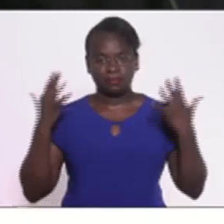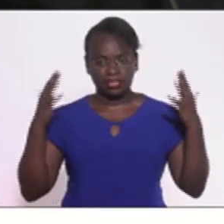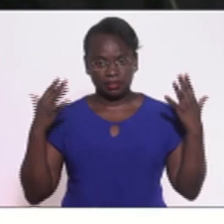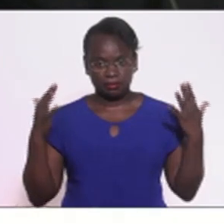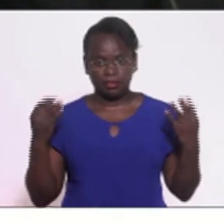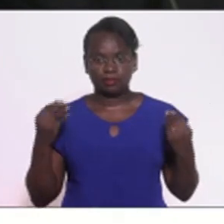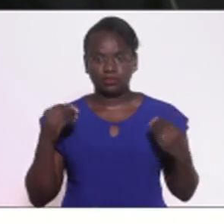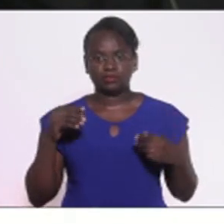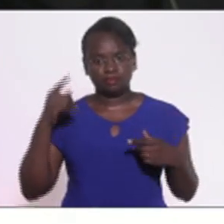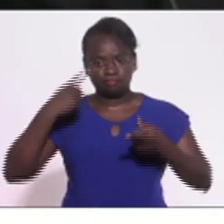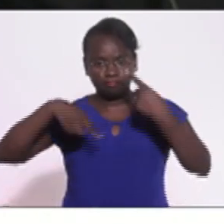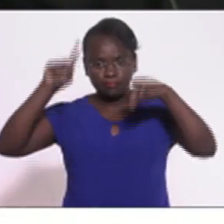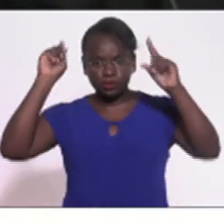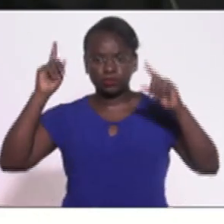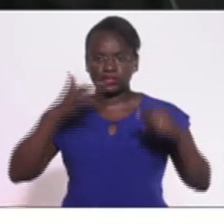Parabéns, muito sucesso, saúde e continue assim.